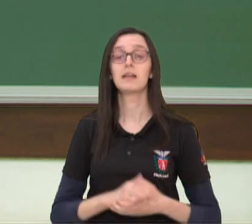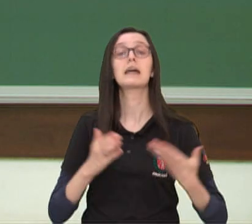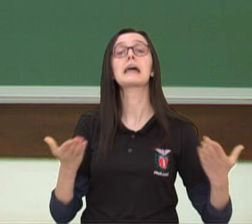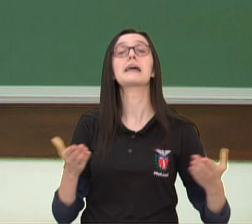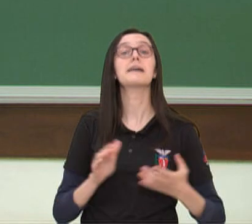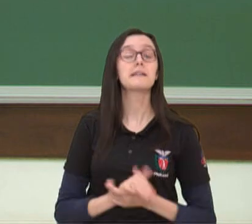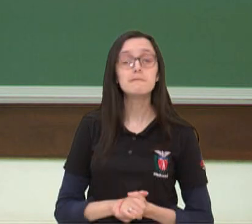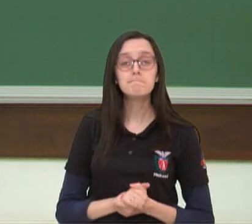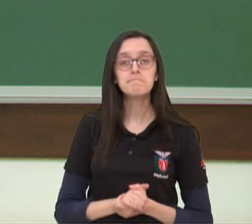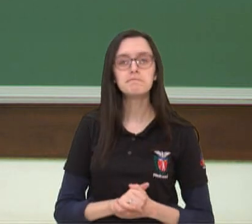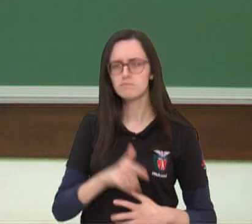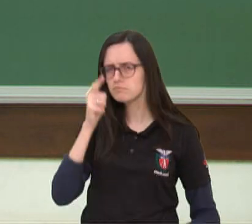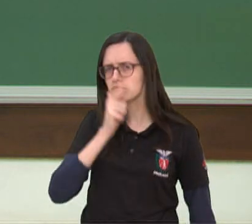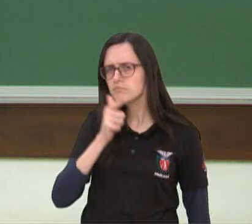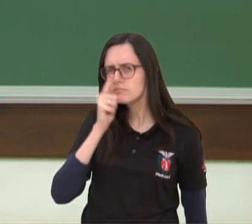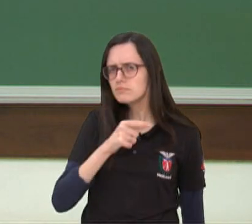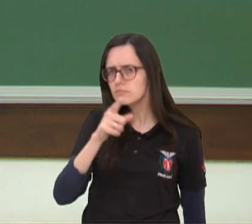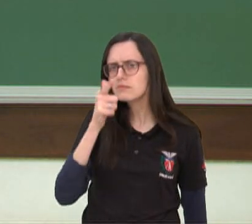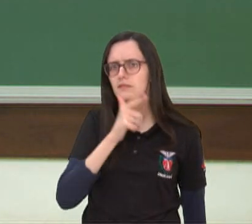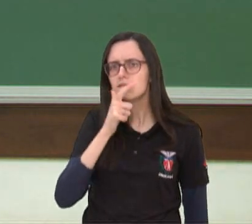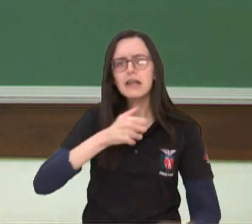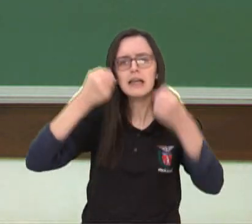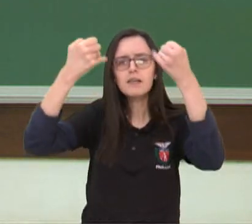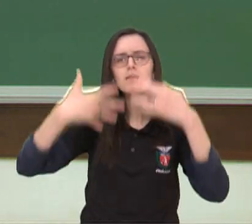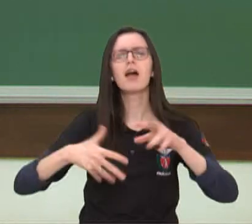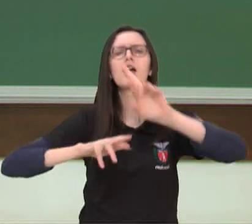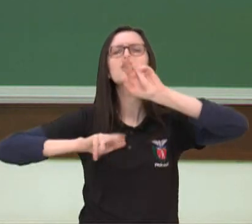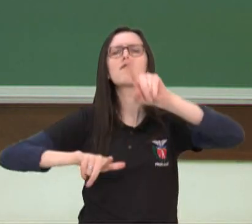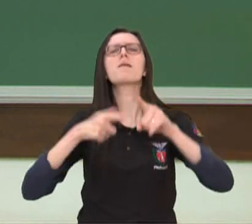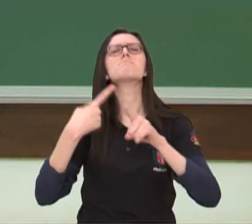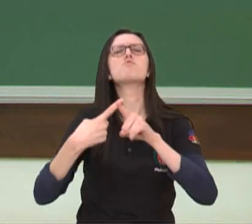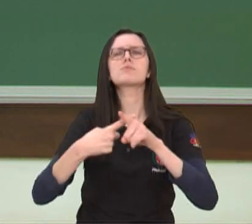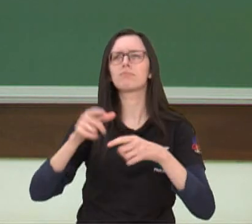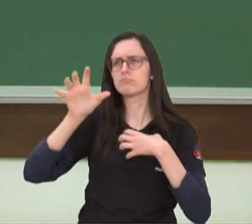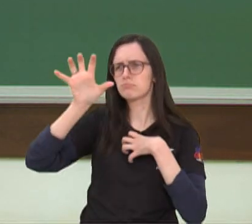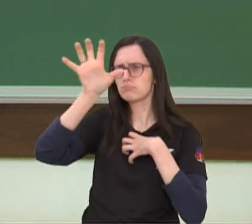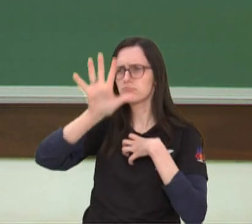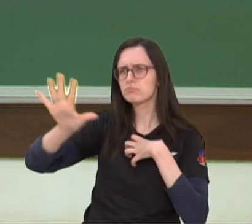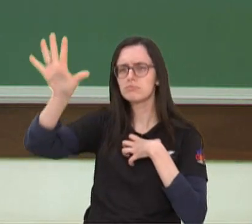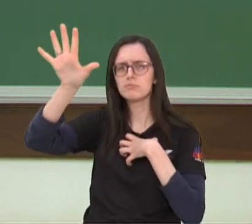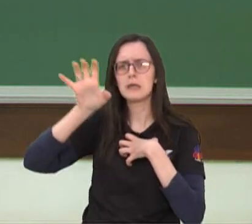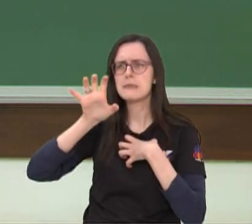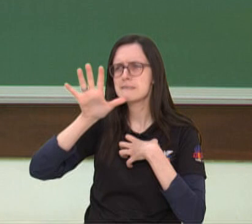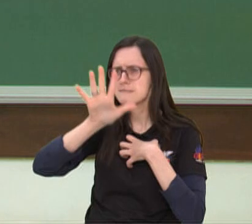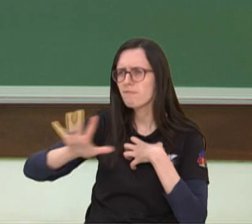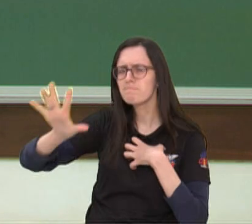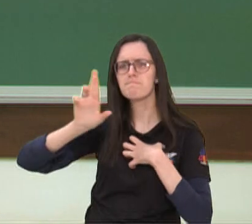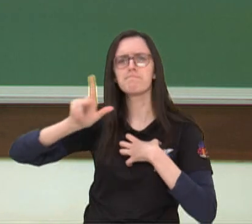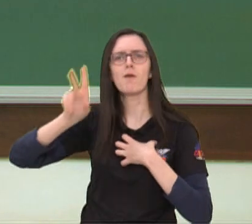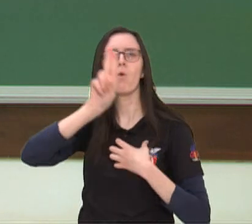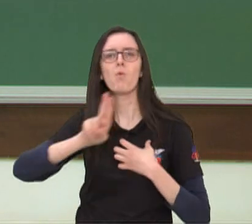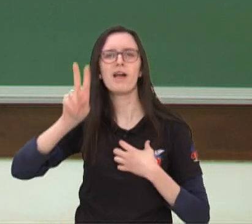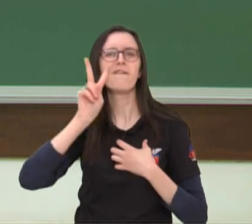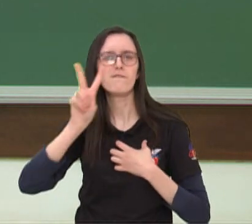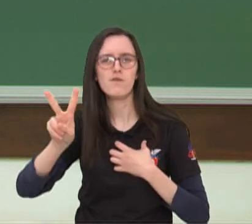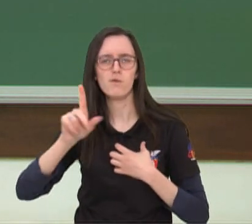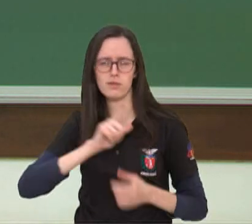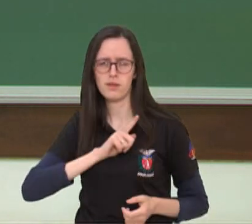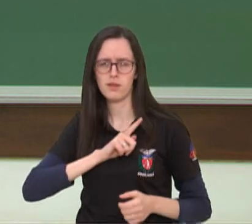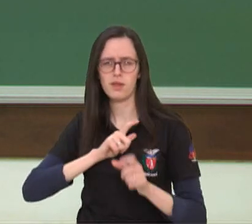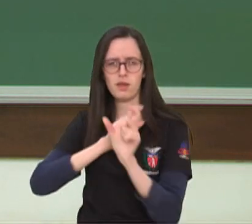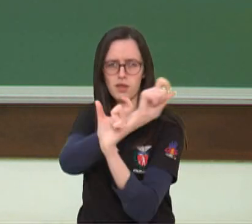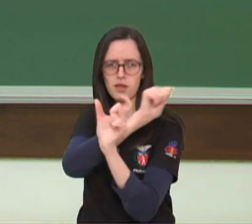Então, pessoal, conseguiu explicar a diferença de sentidos só pela utilização do artigo? Vamos